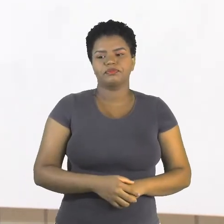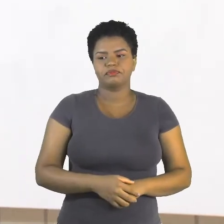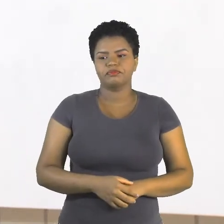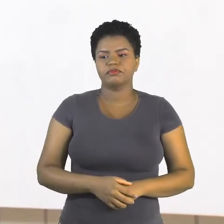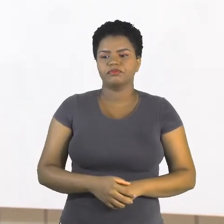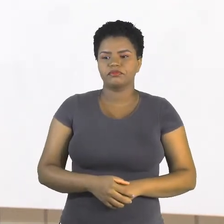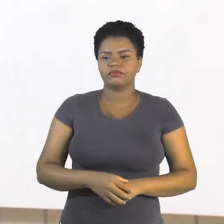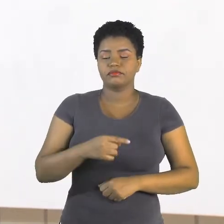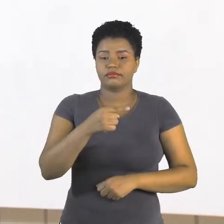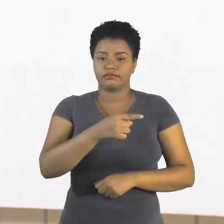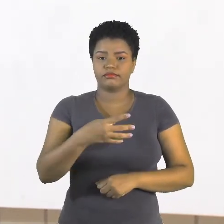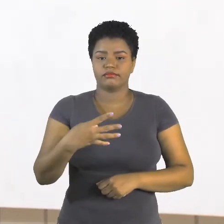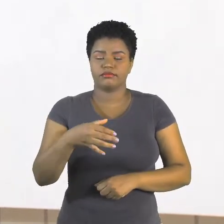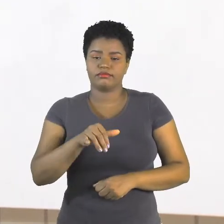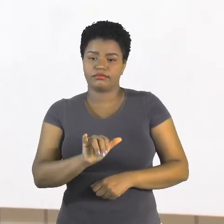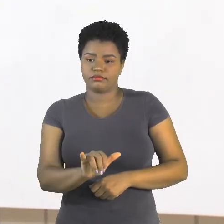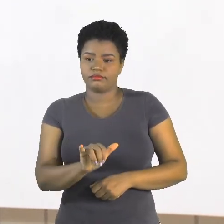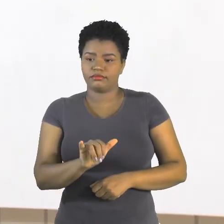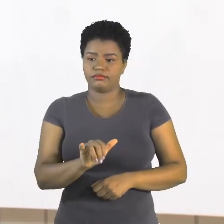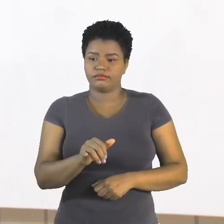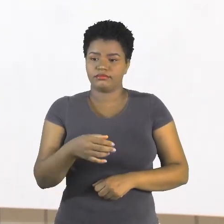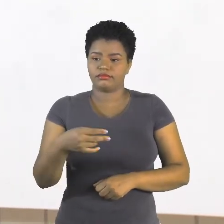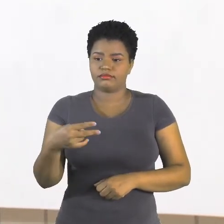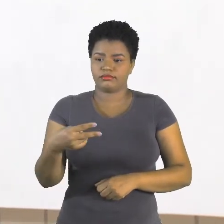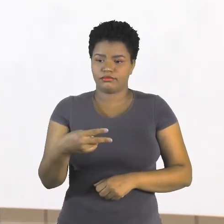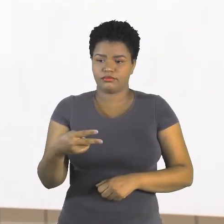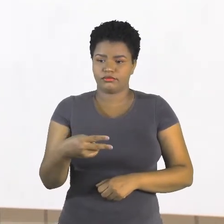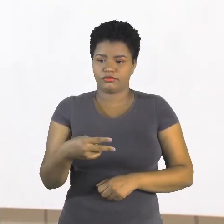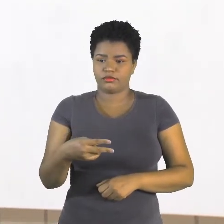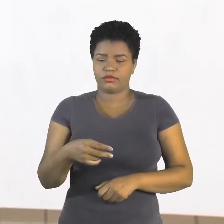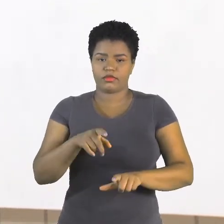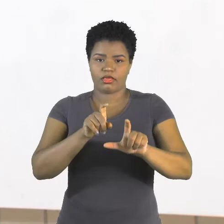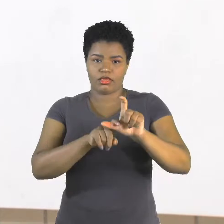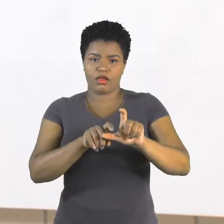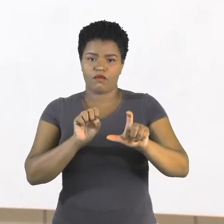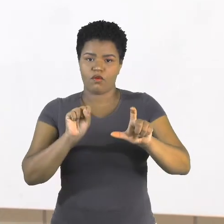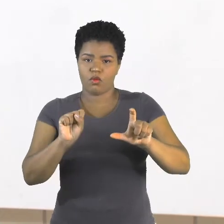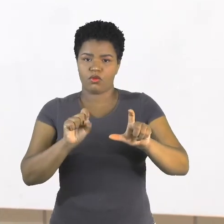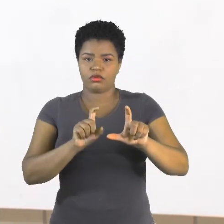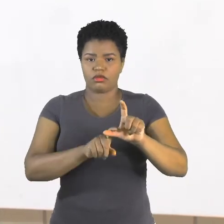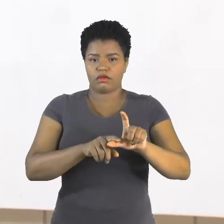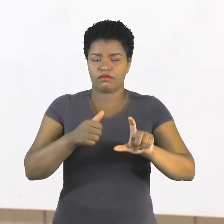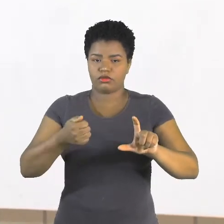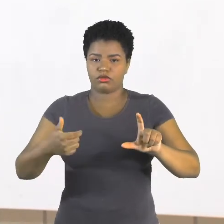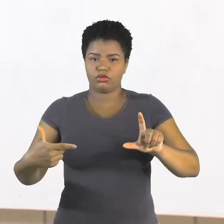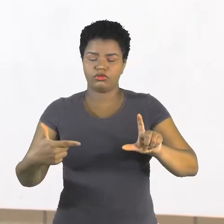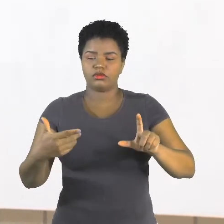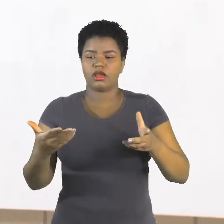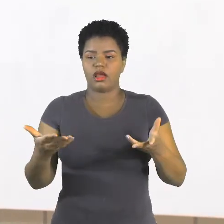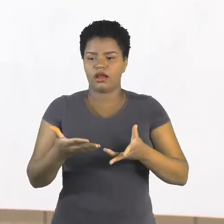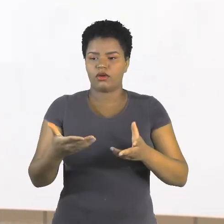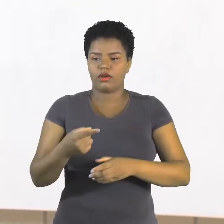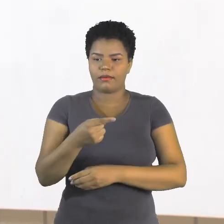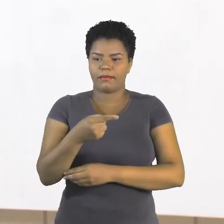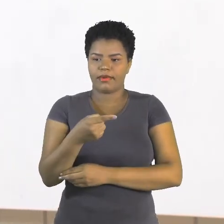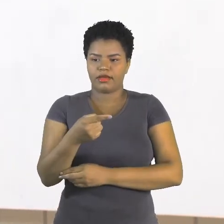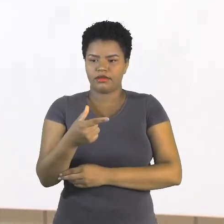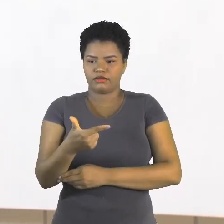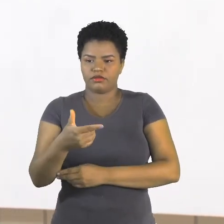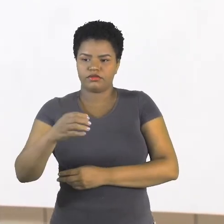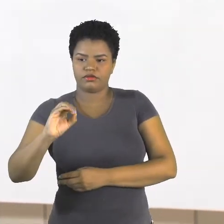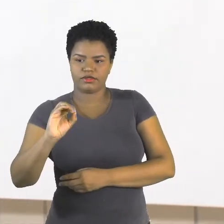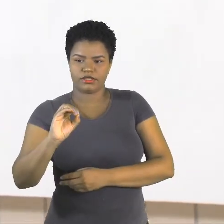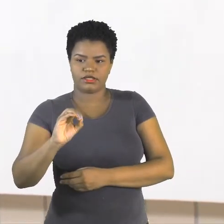menos 4y igual a, eu devo 8, devo 12, então eu vou ter menos 20. Ou